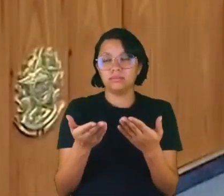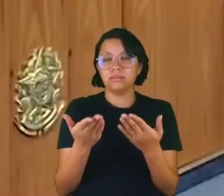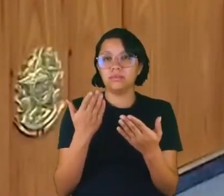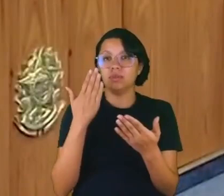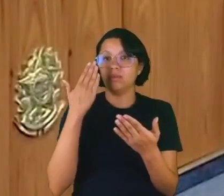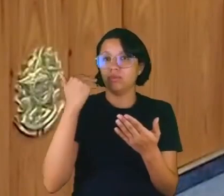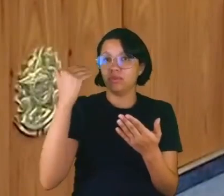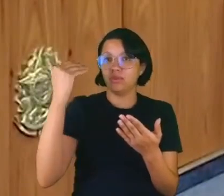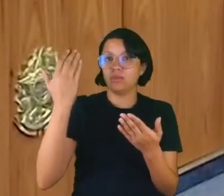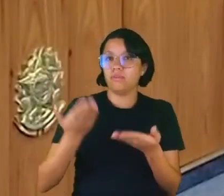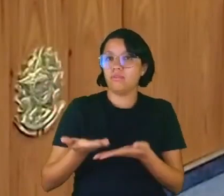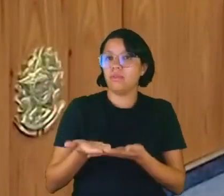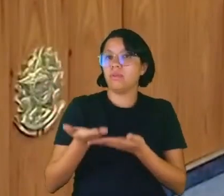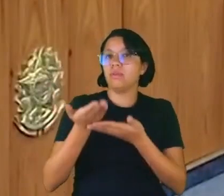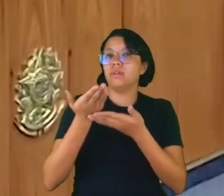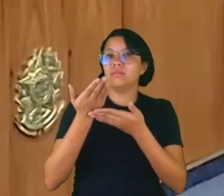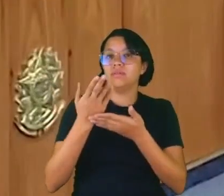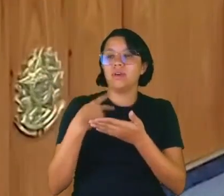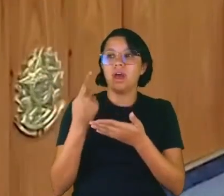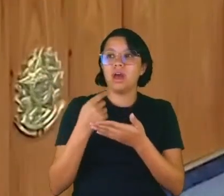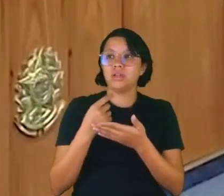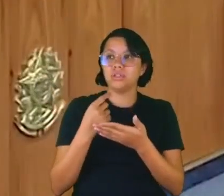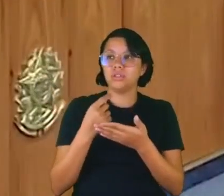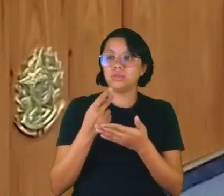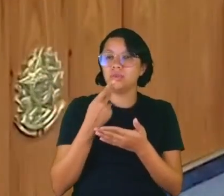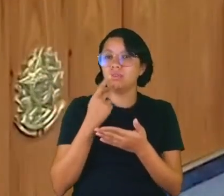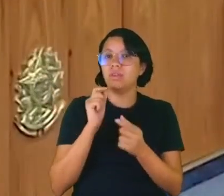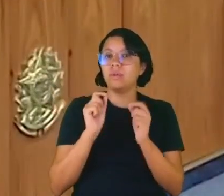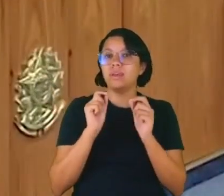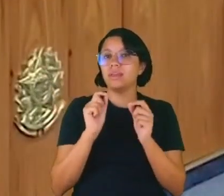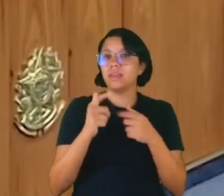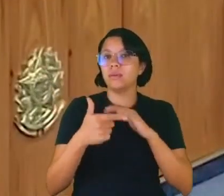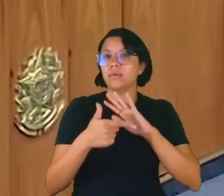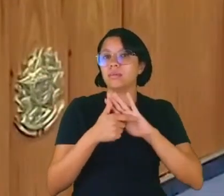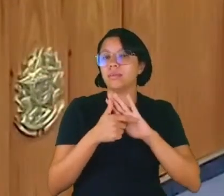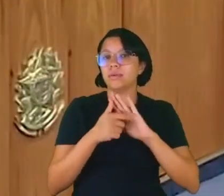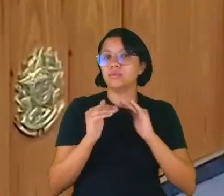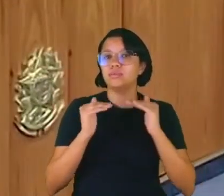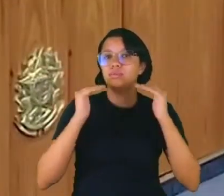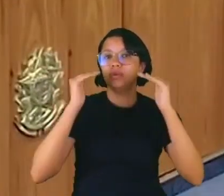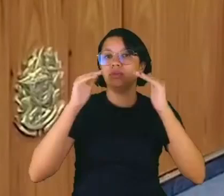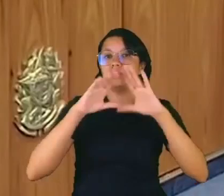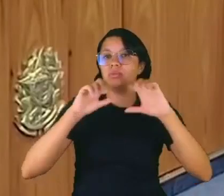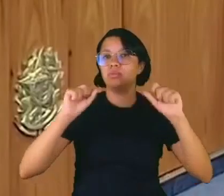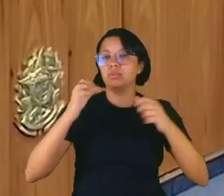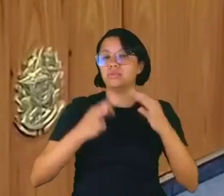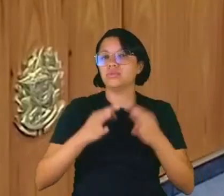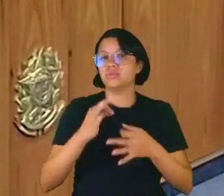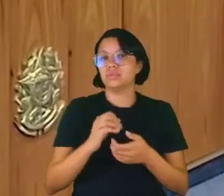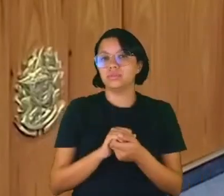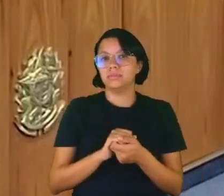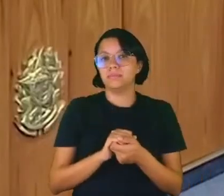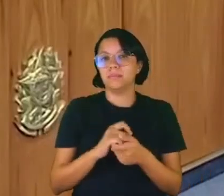a gente possa definir efetivamente o papel do Superior Tribunal de Justiça. Mas eu tenho